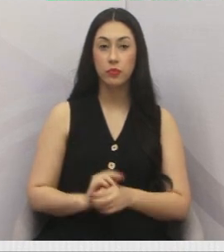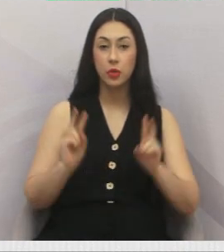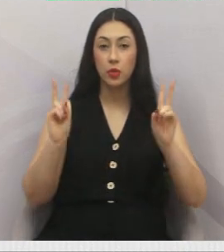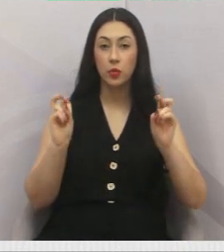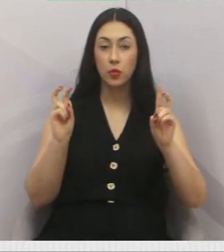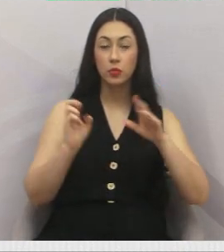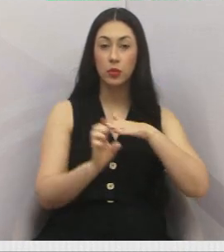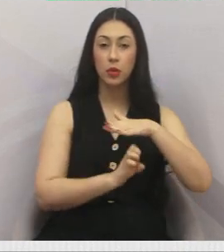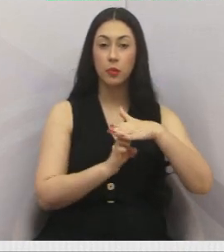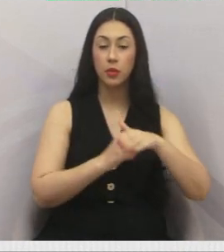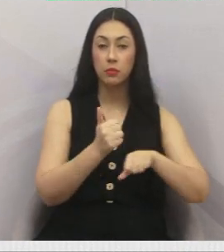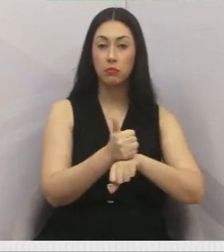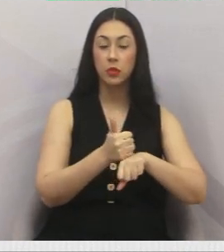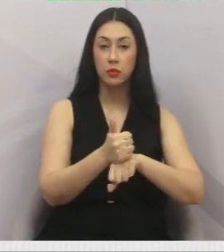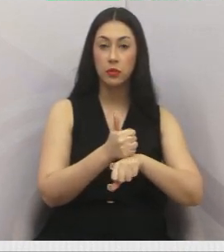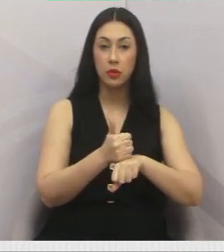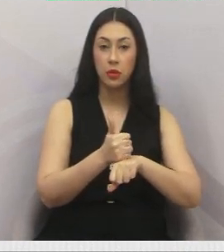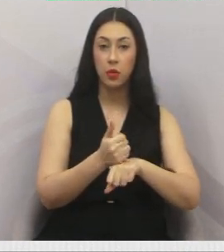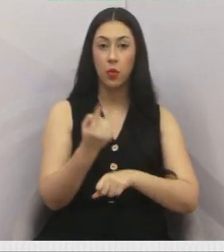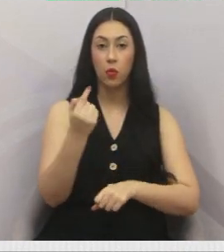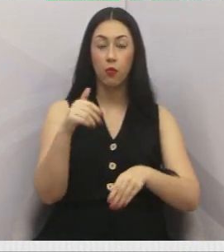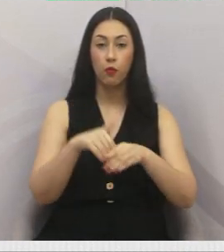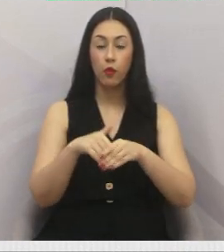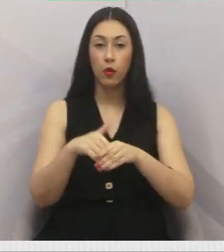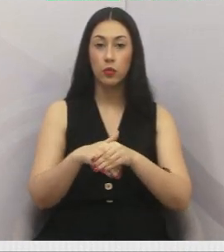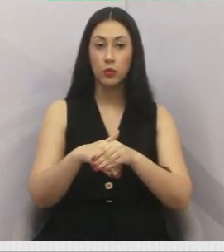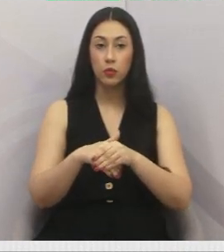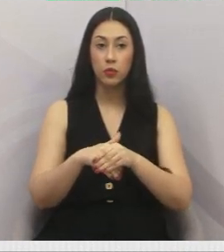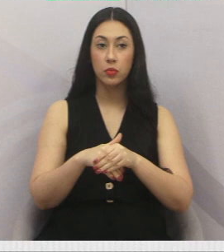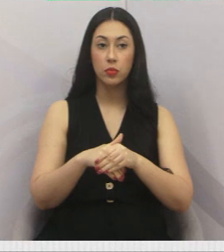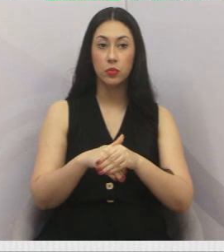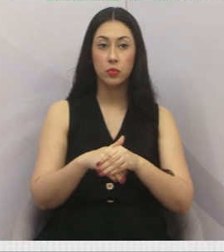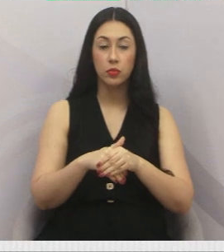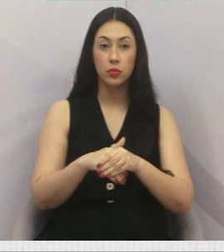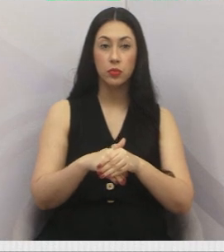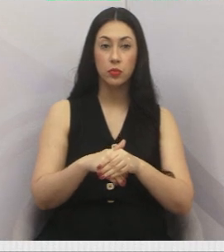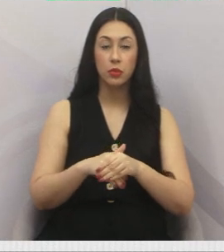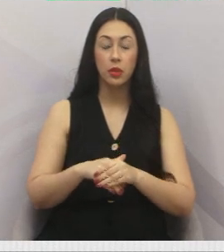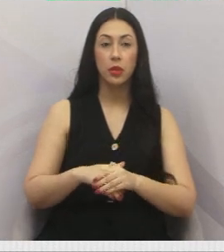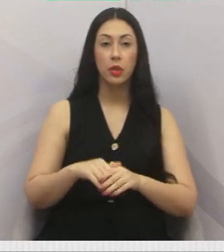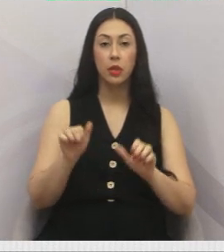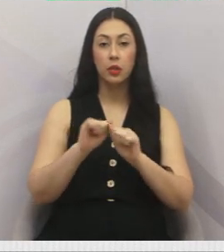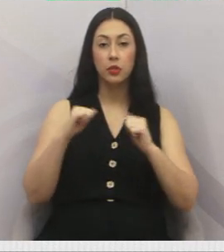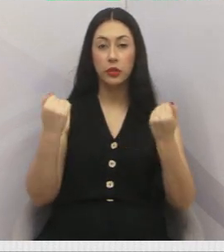Segmento empresas e ou entidades profissionais, um voto Associação das Empresas de Mineração